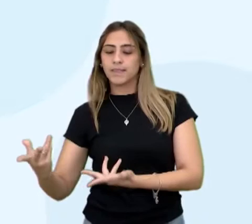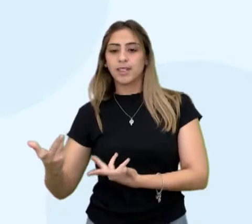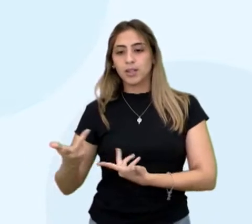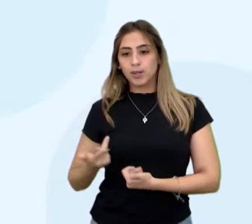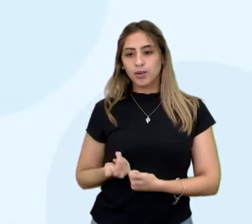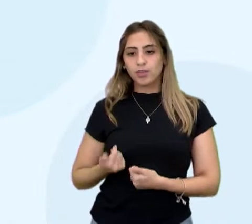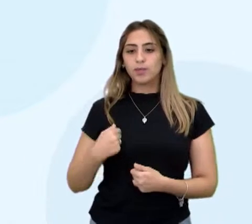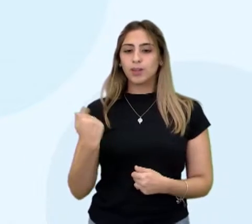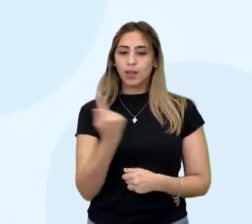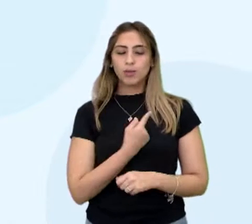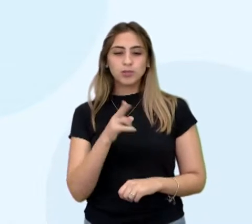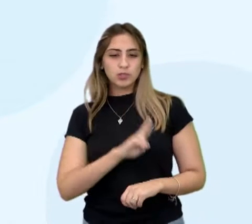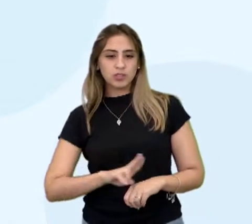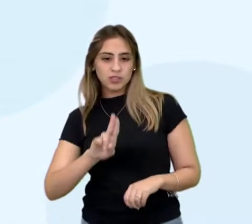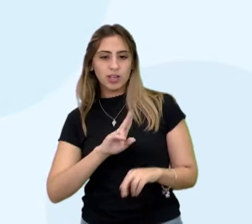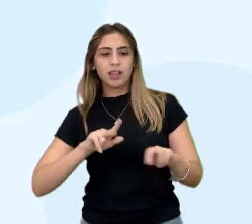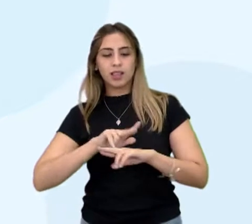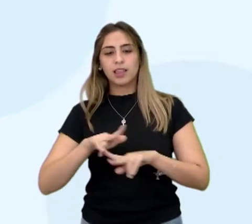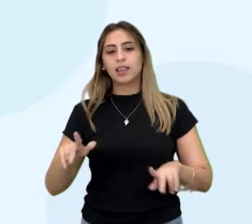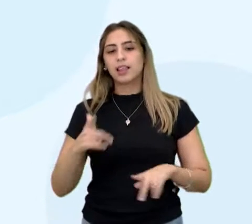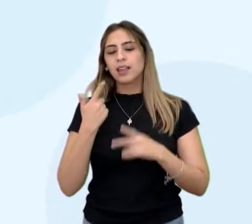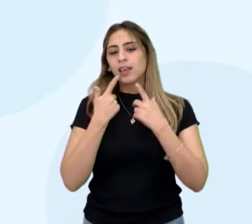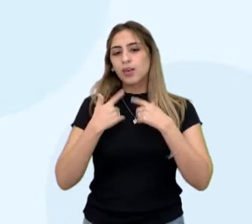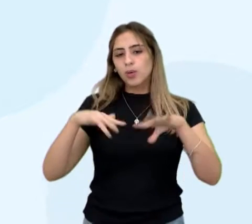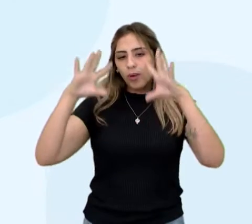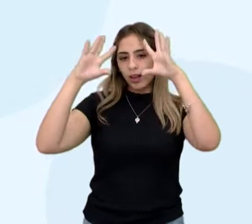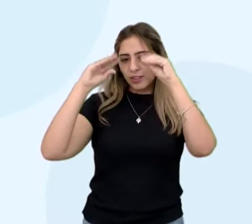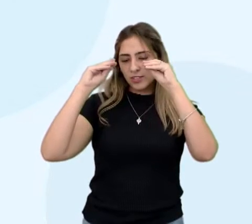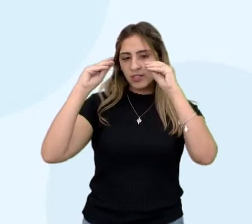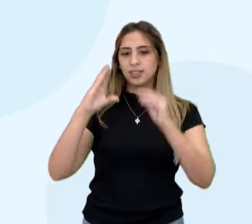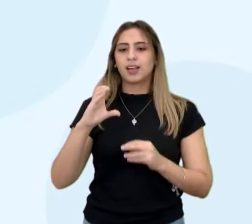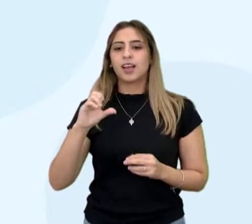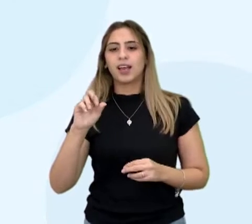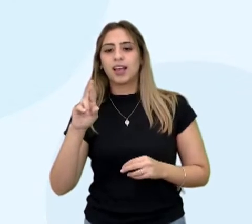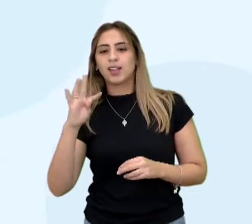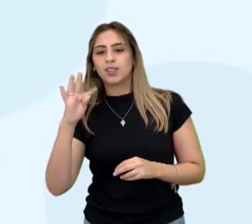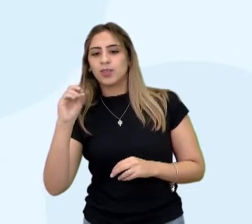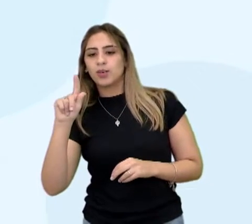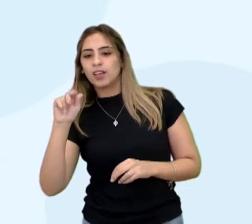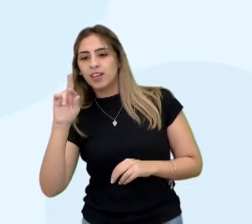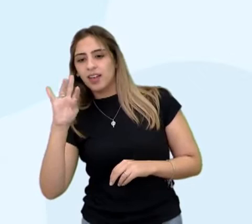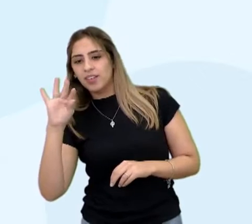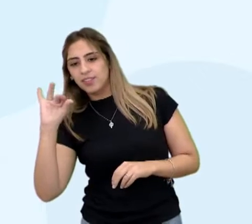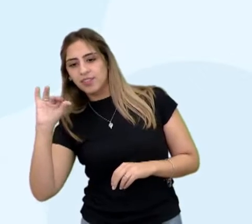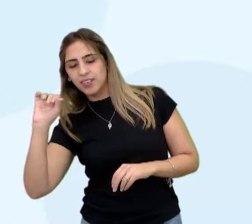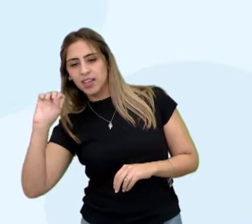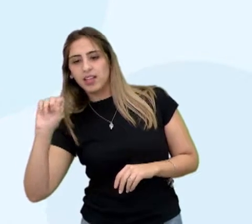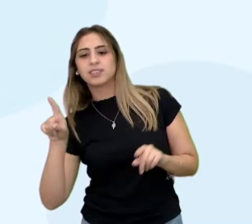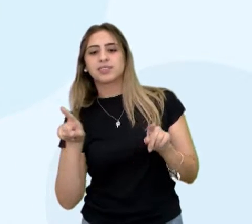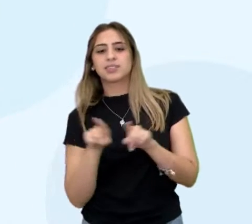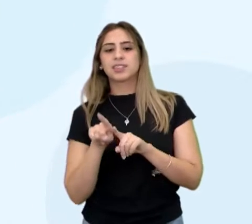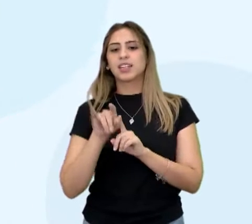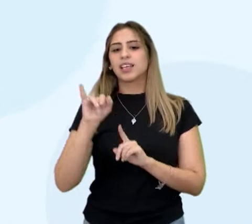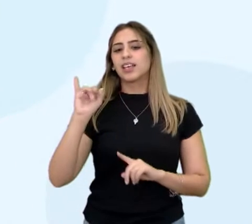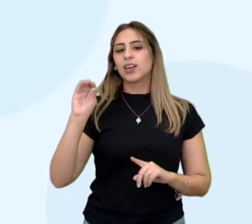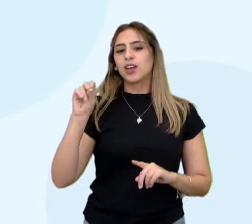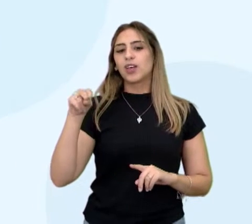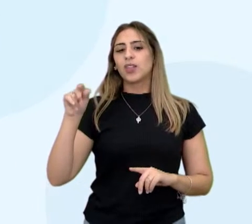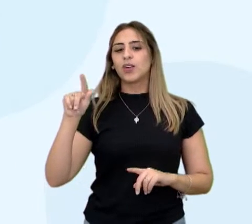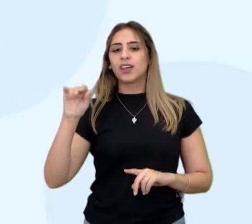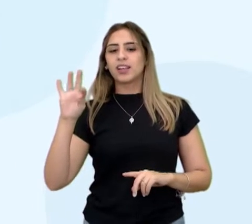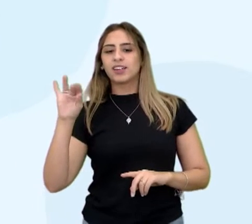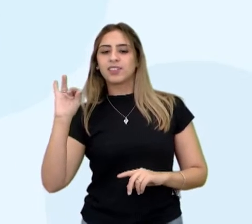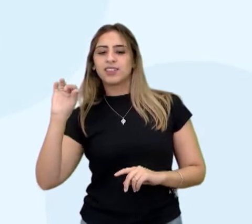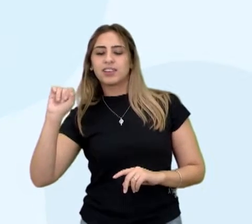a utilizar as linguagens cartográfica, gráfica e iconográfica, isto